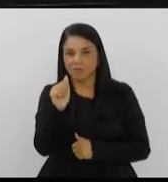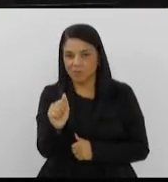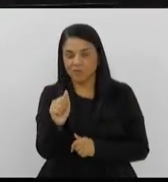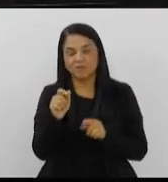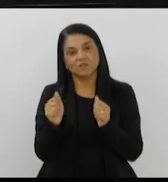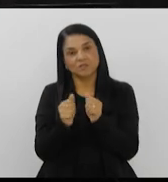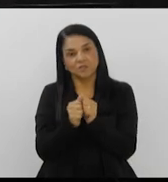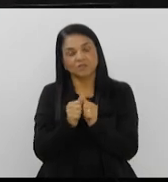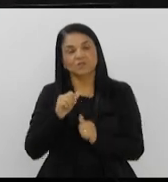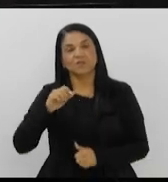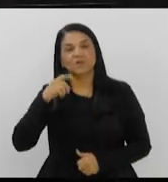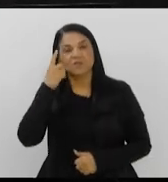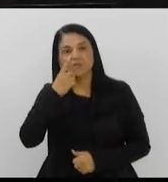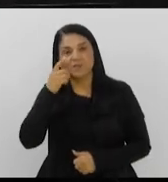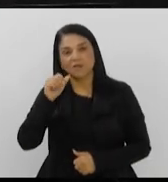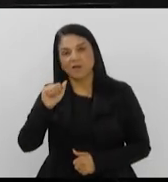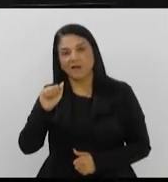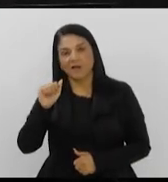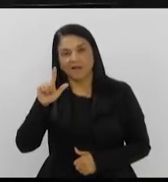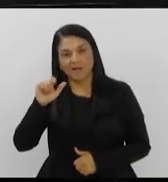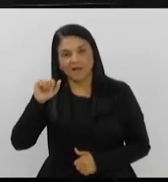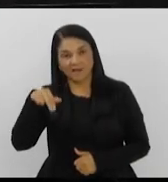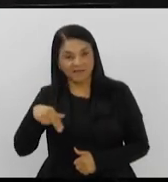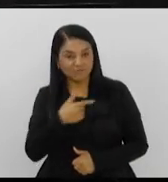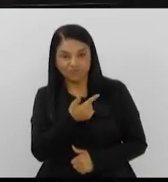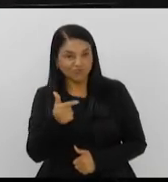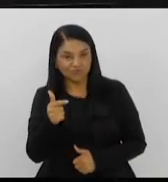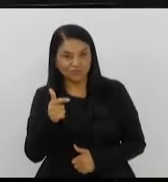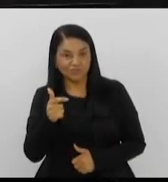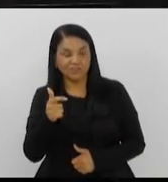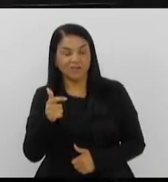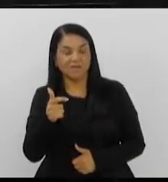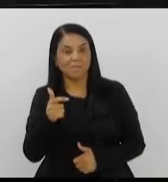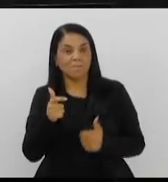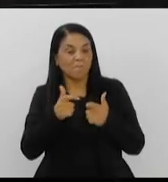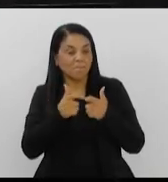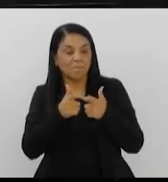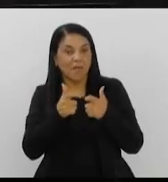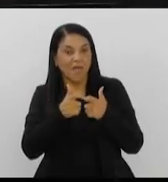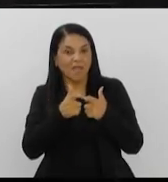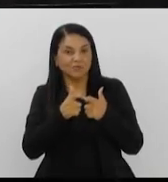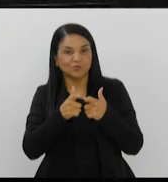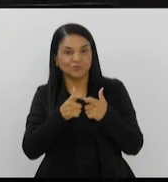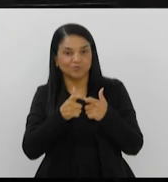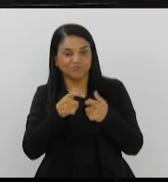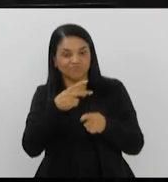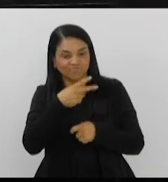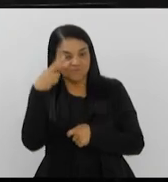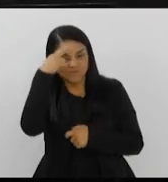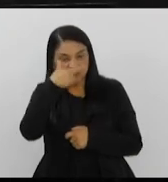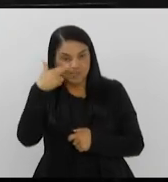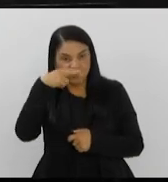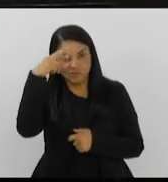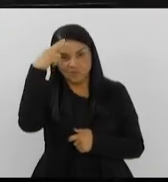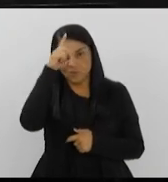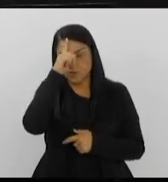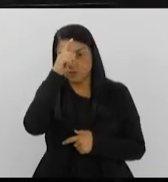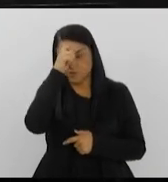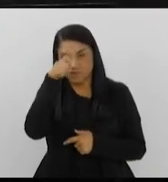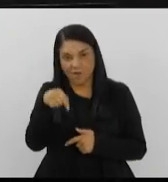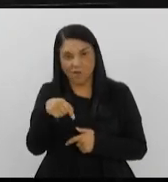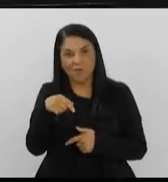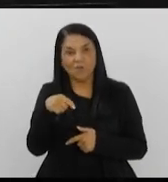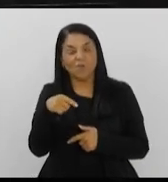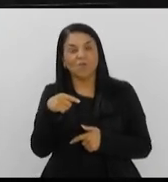Lopes, que não existia o médico. O dia do médico trabalhar no Hospital Geral de